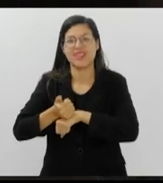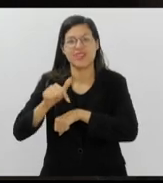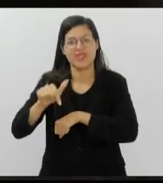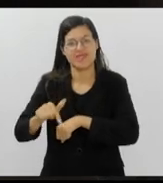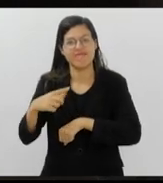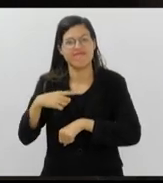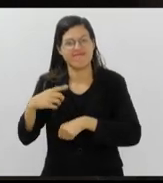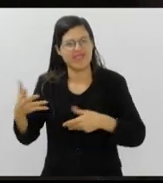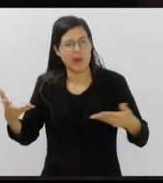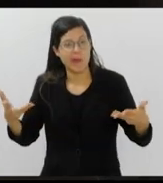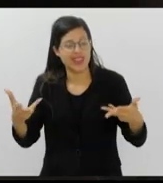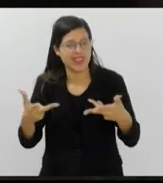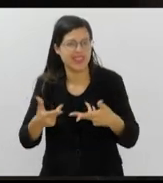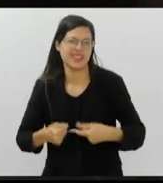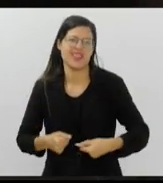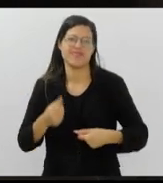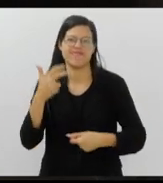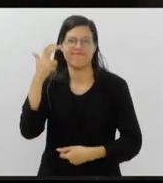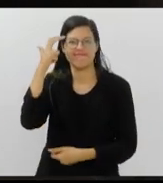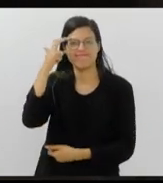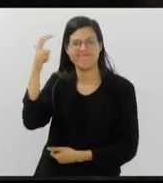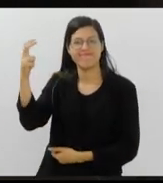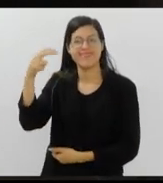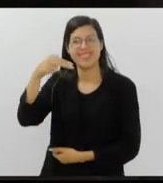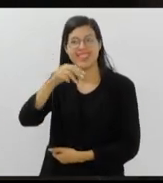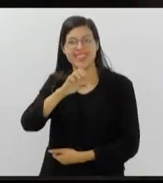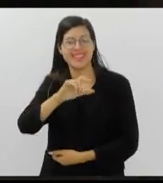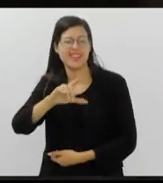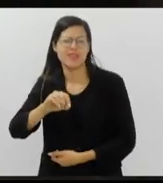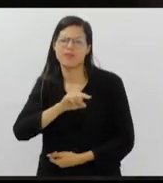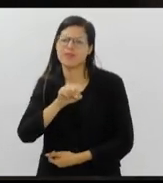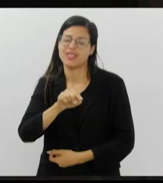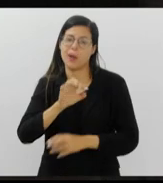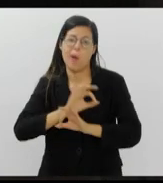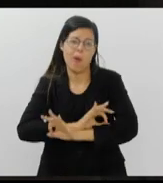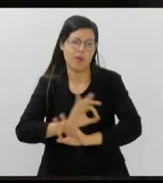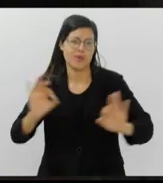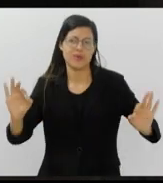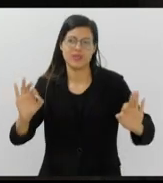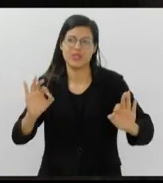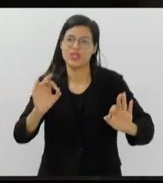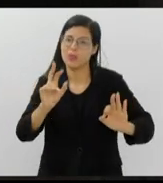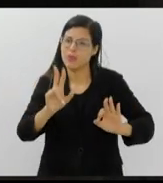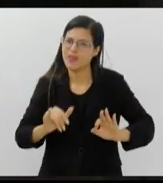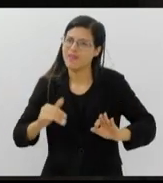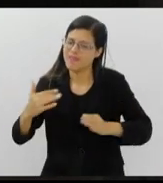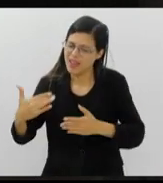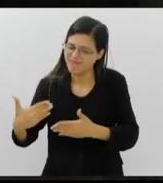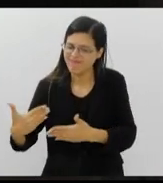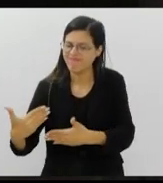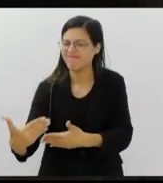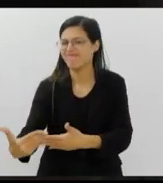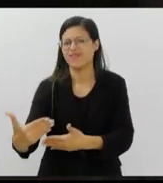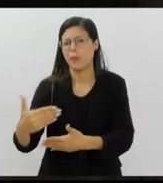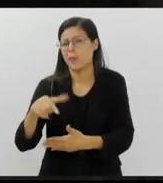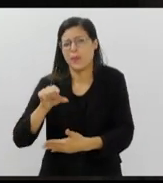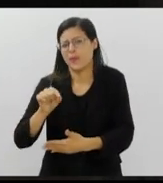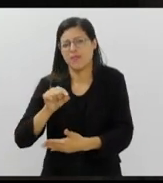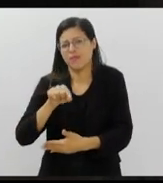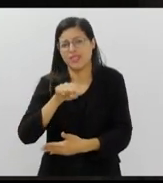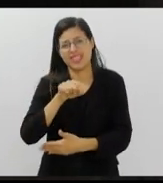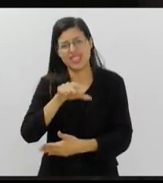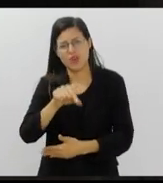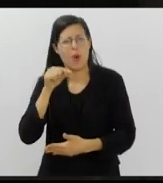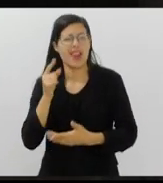sua inteligência. Nélio, você é brilhante e você vai traçar o caminho que você quiser.